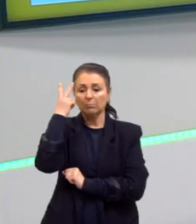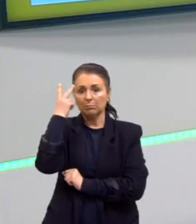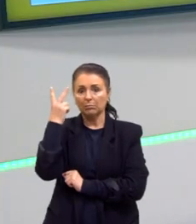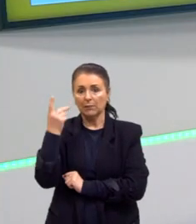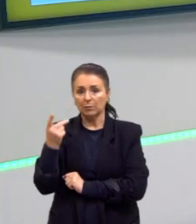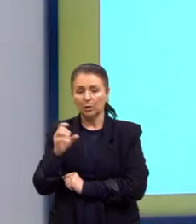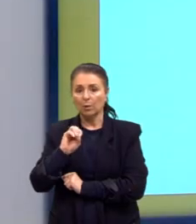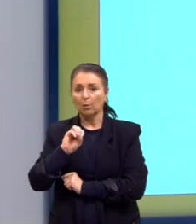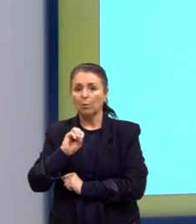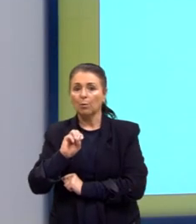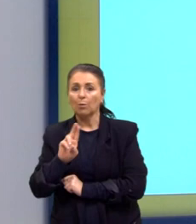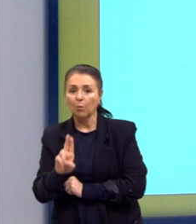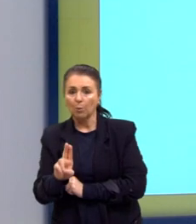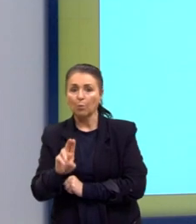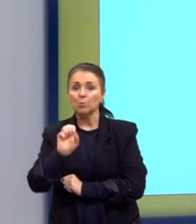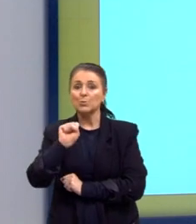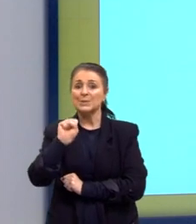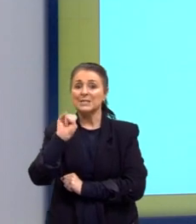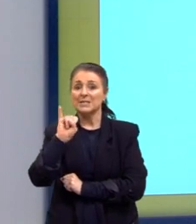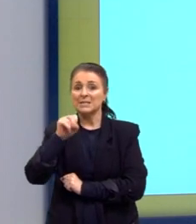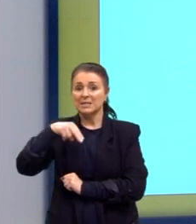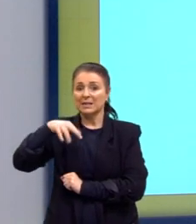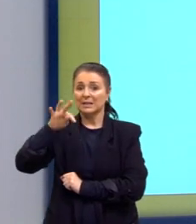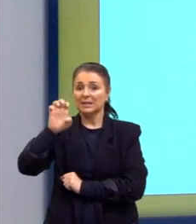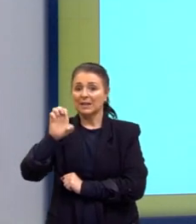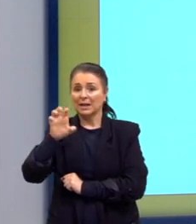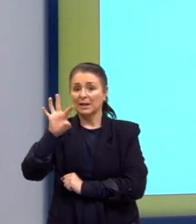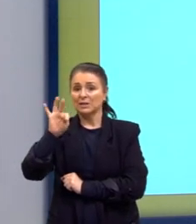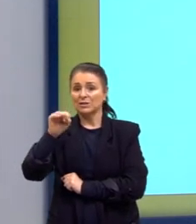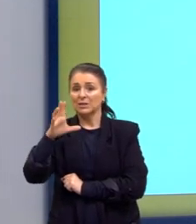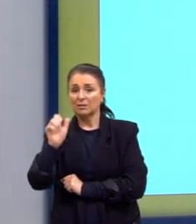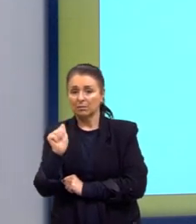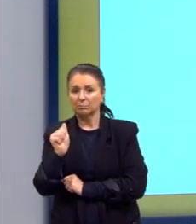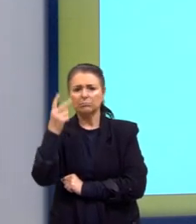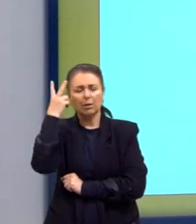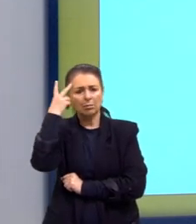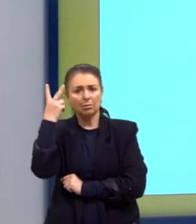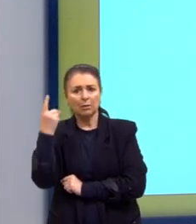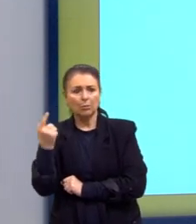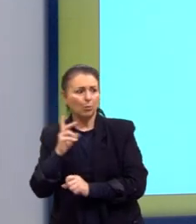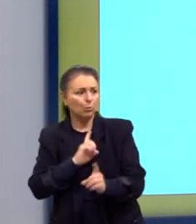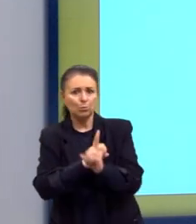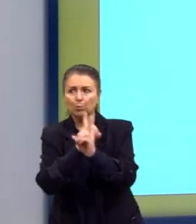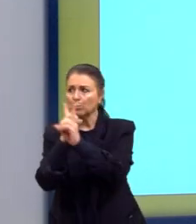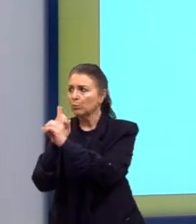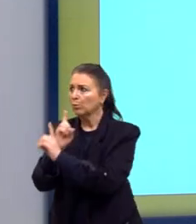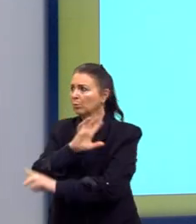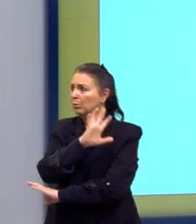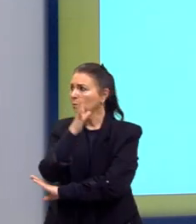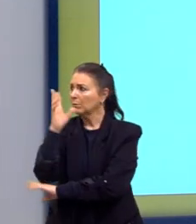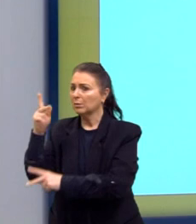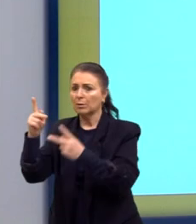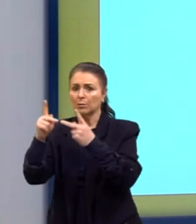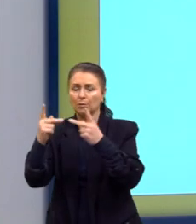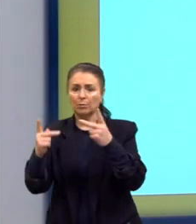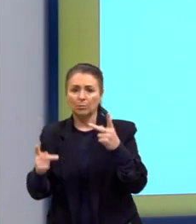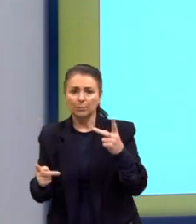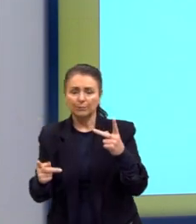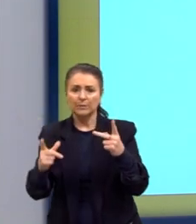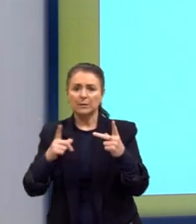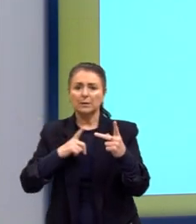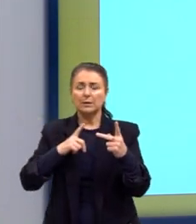ou de origem sintética as naturais são aqueles encontrados na na é né como as proteínas são